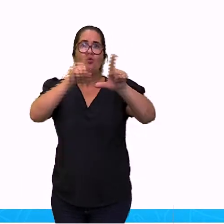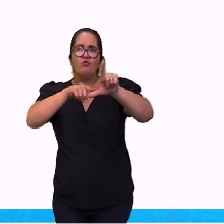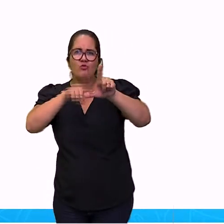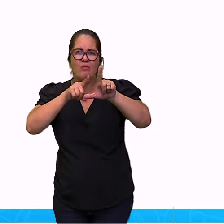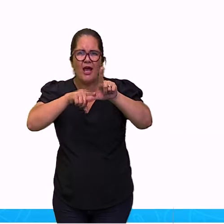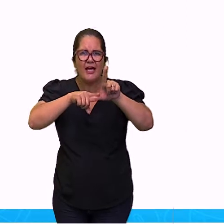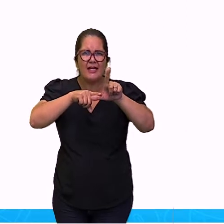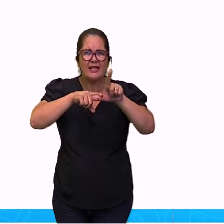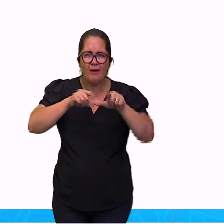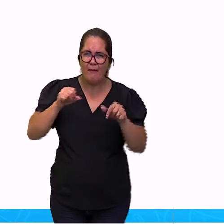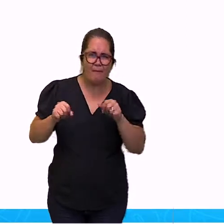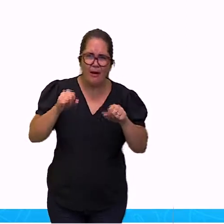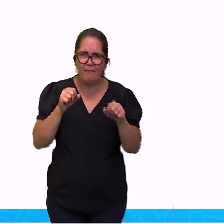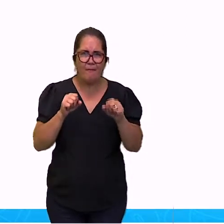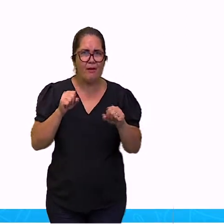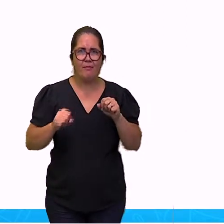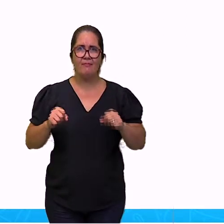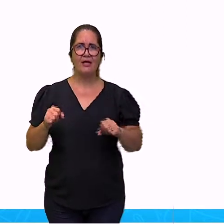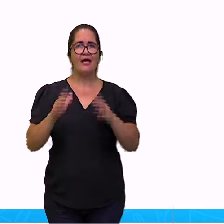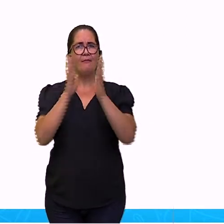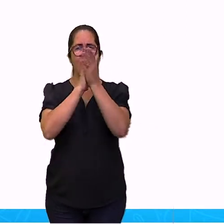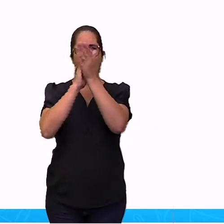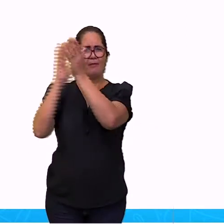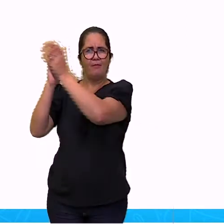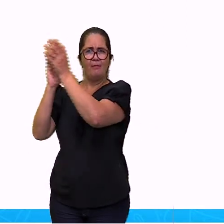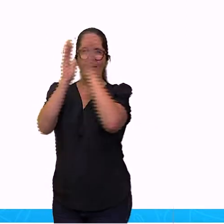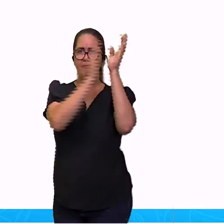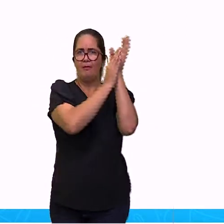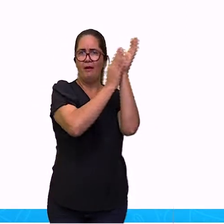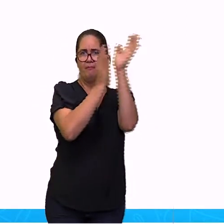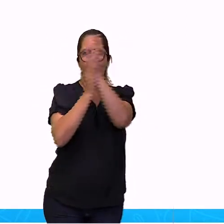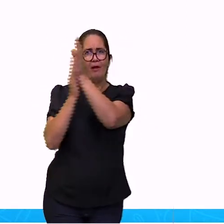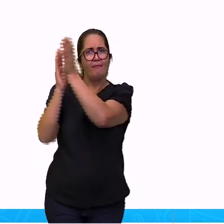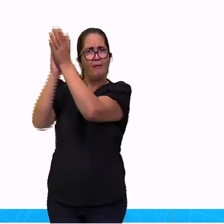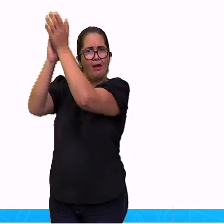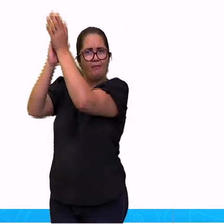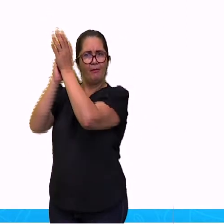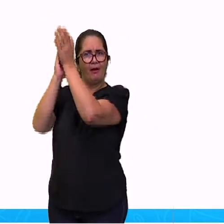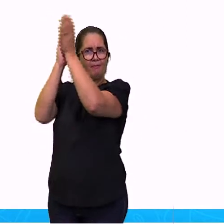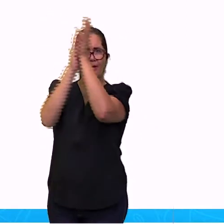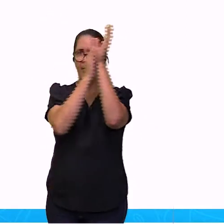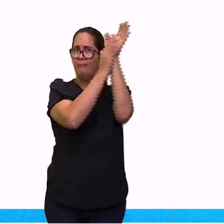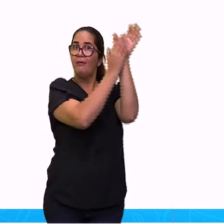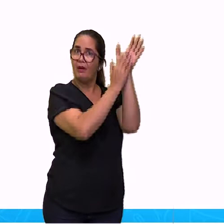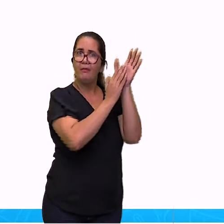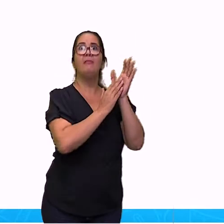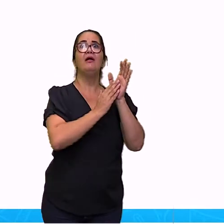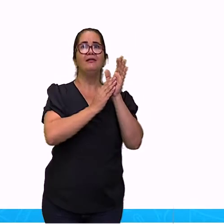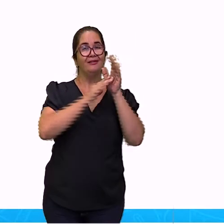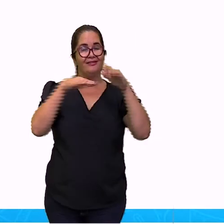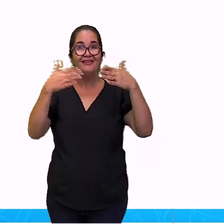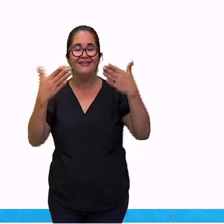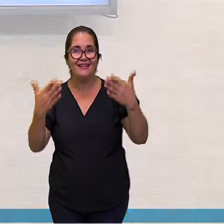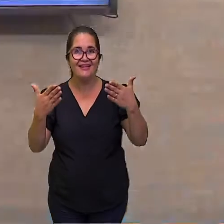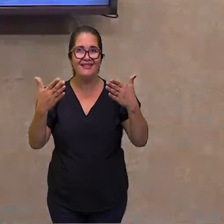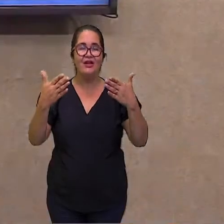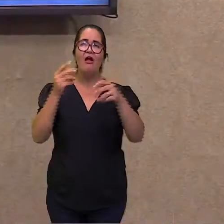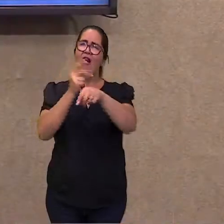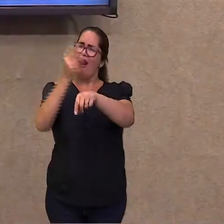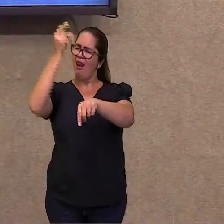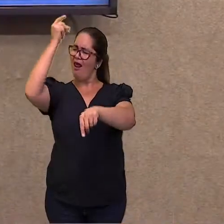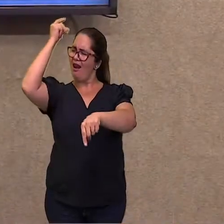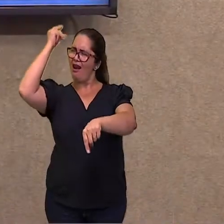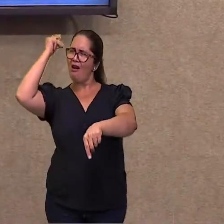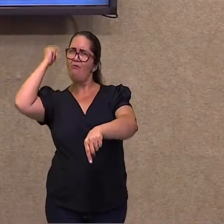bater palma. Vocês viram que interessante? A dança foi uma das primeiras manifestações artísticas. Foi